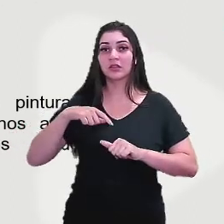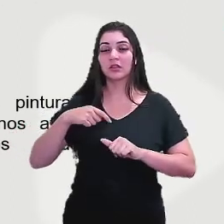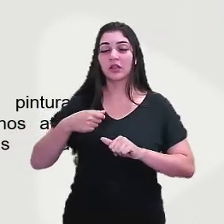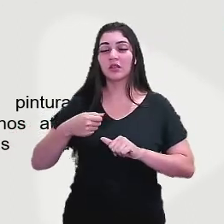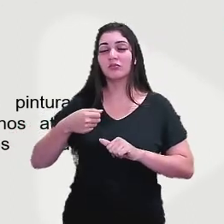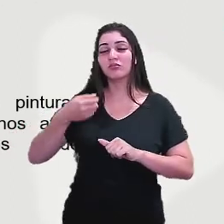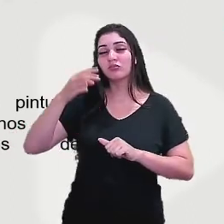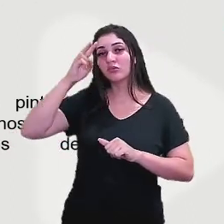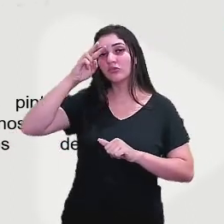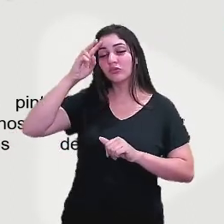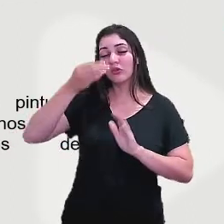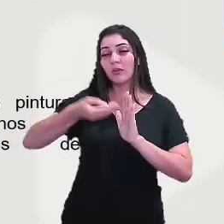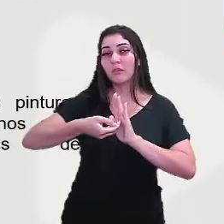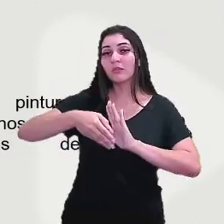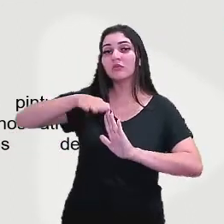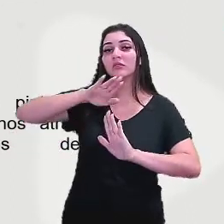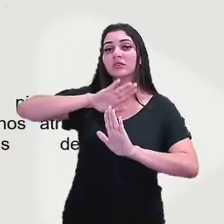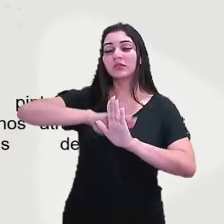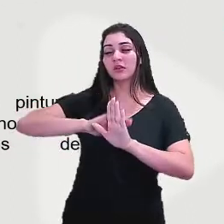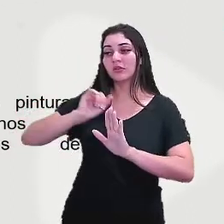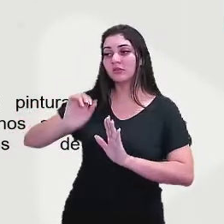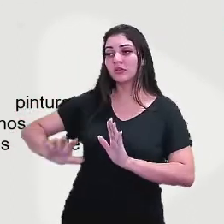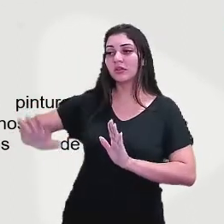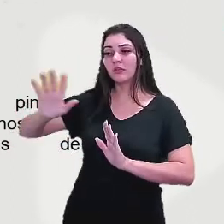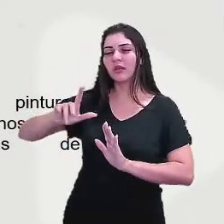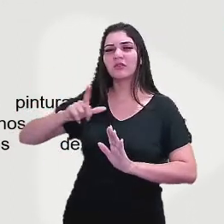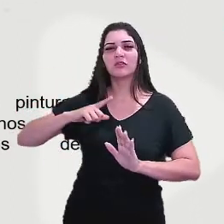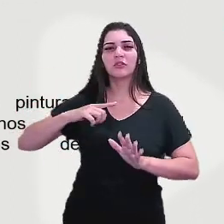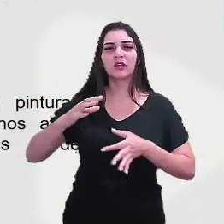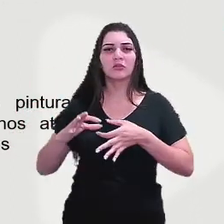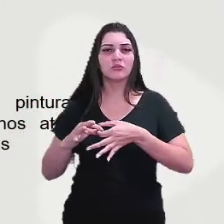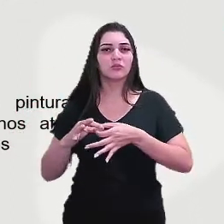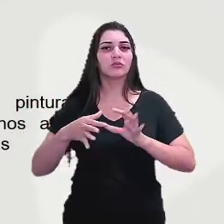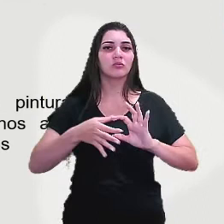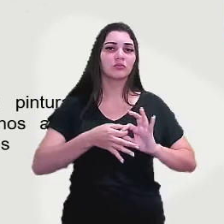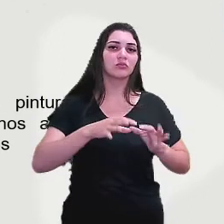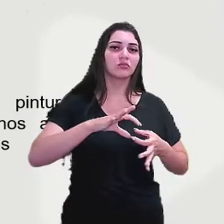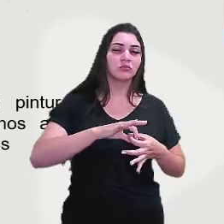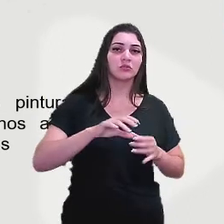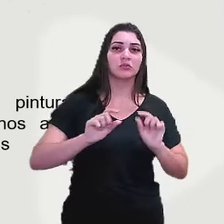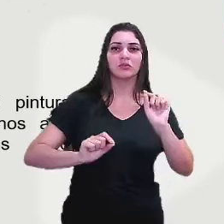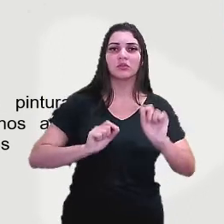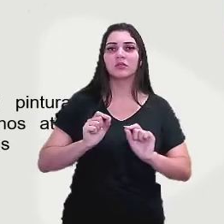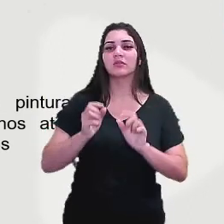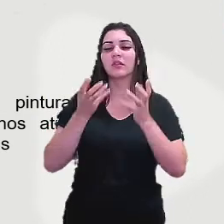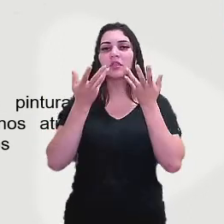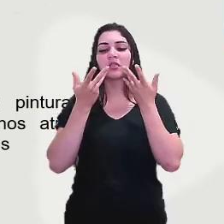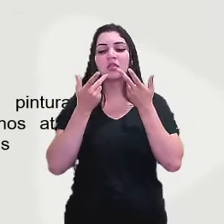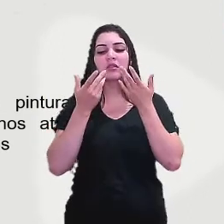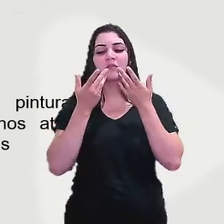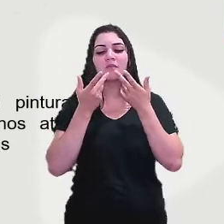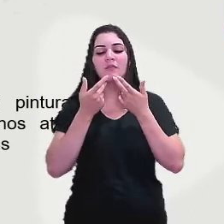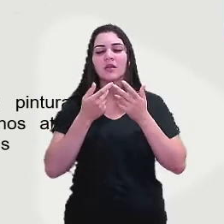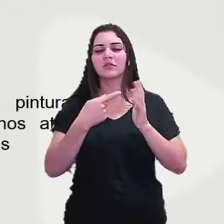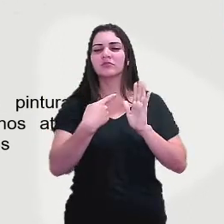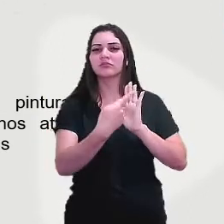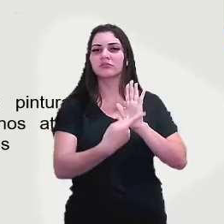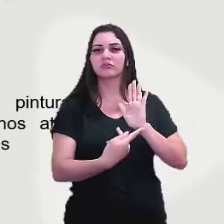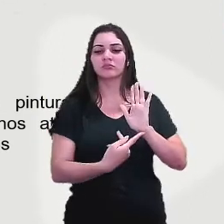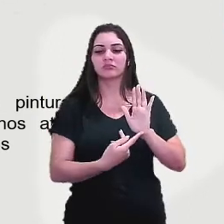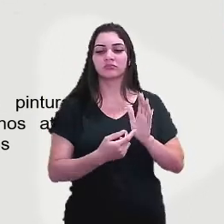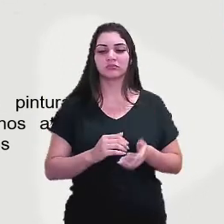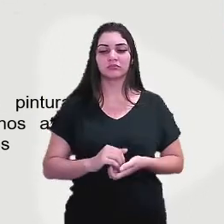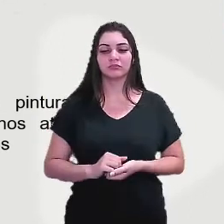dessa figura. Existe todo um contexto. Aí são o quê? Animais retratados nas pinturas